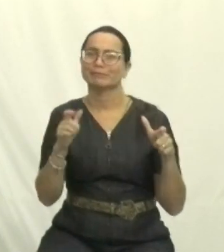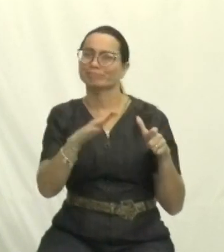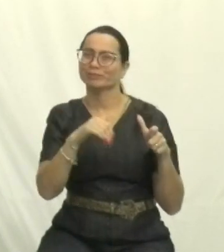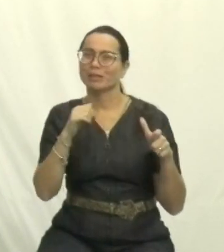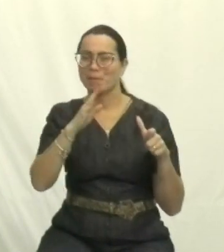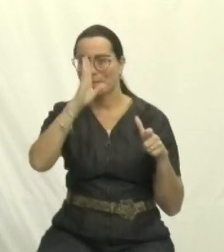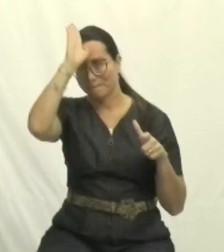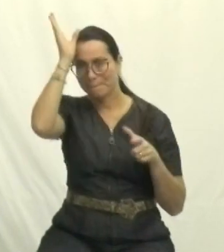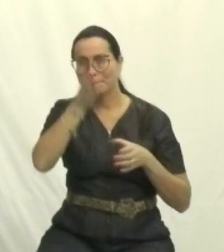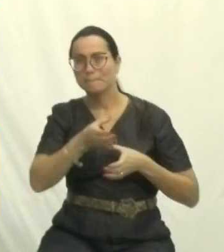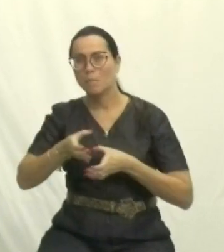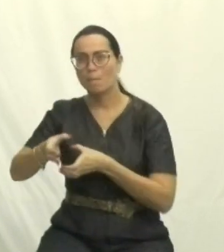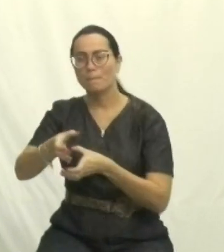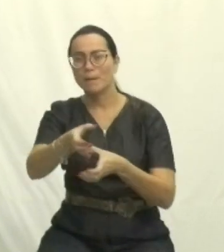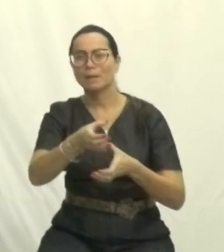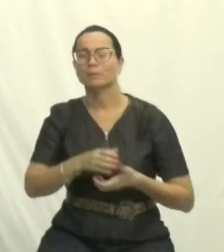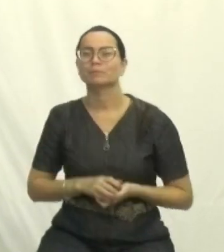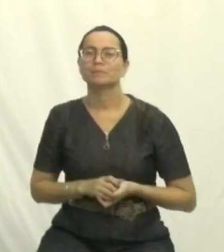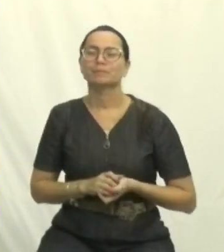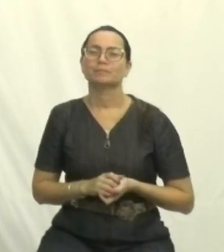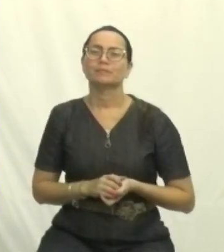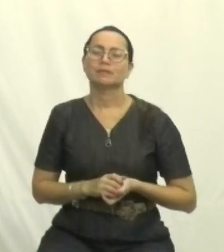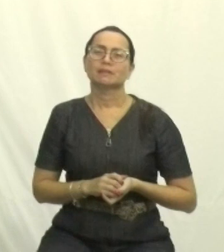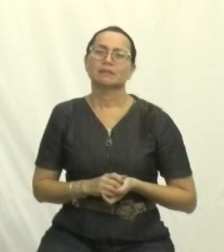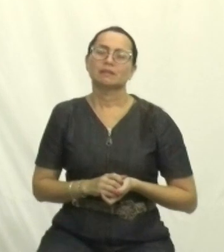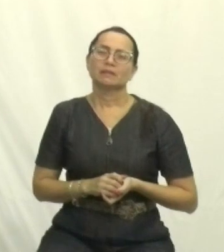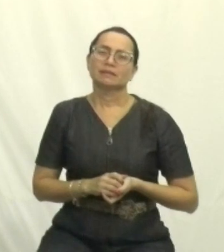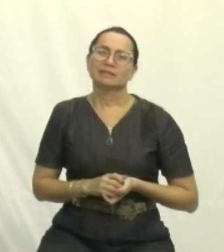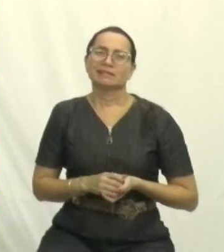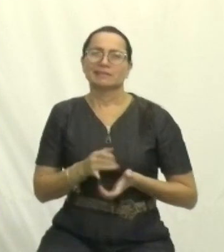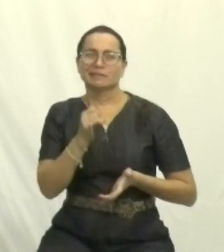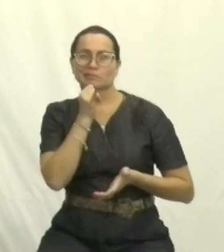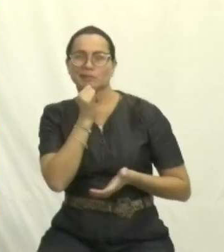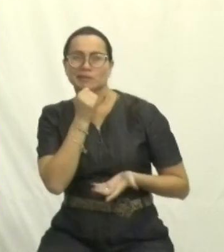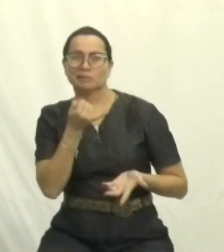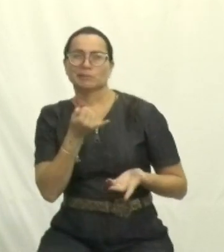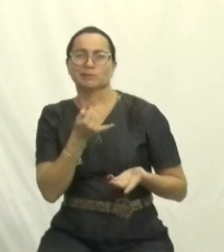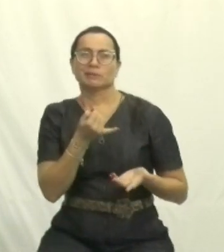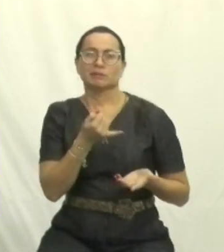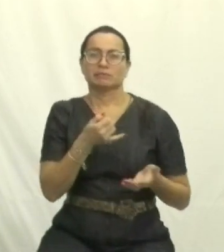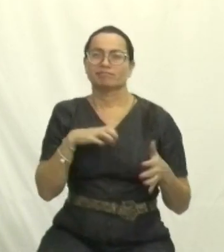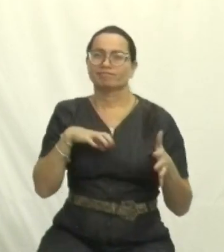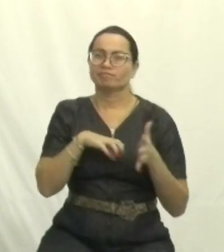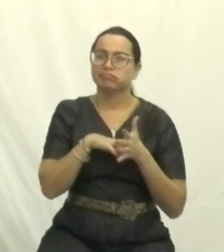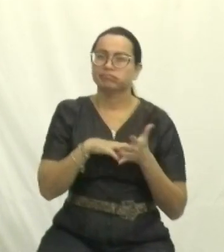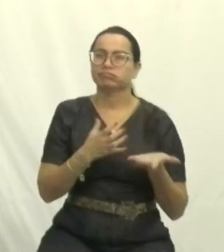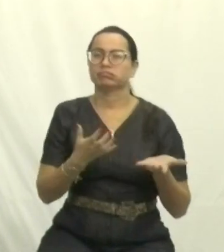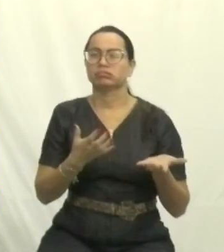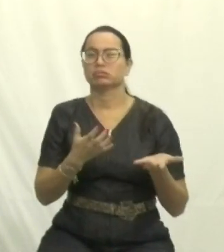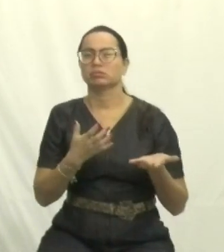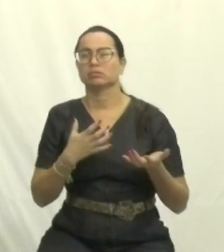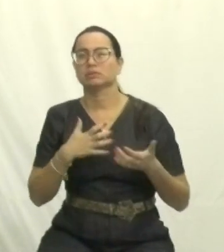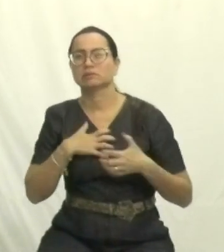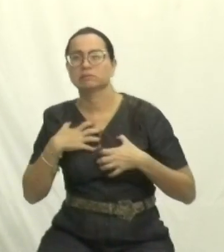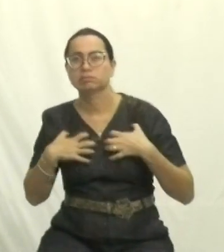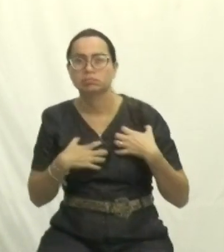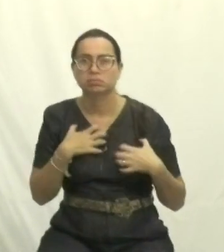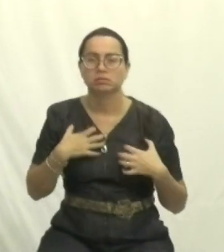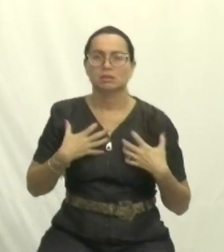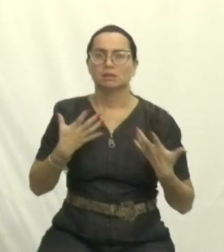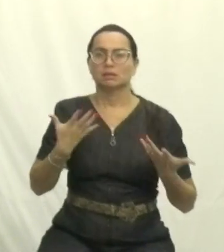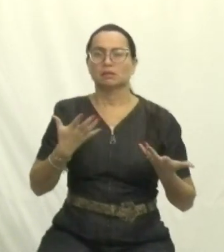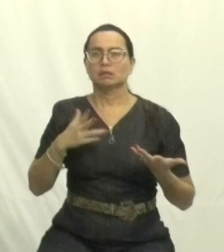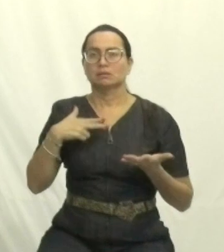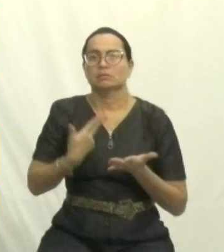do Corpo de Bombeiros, é com relação a acidente de trânsito, mal súbito, N ocorrências. A segunda grande área é o